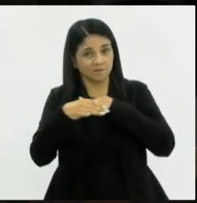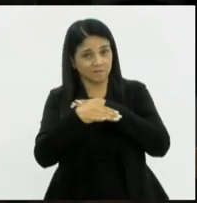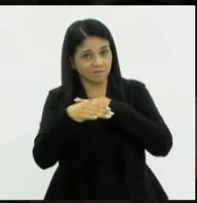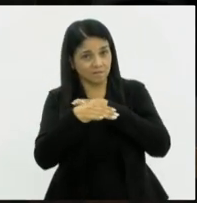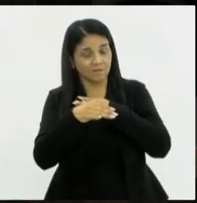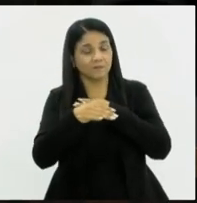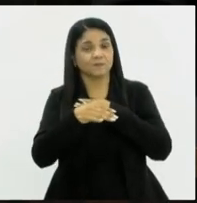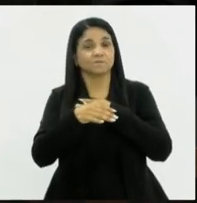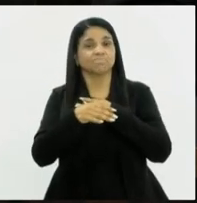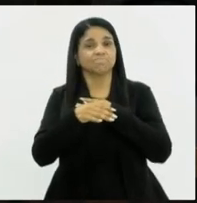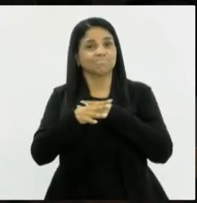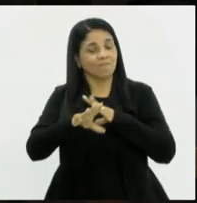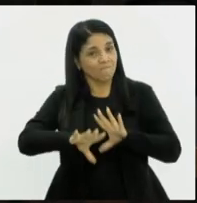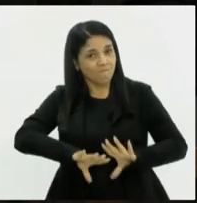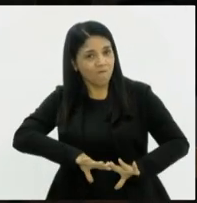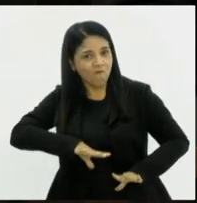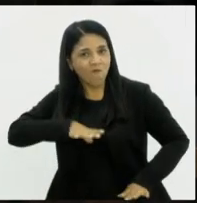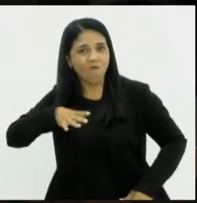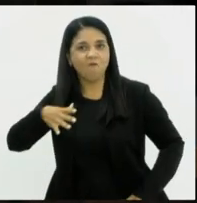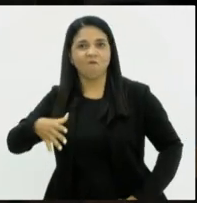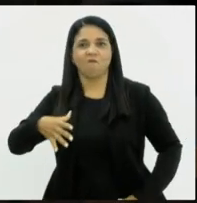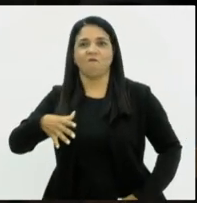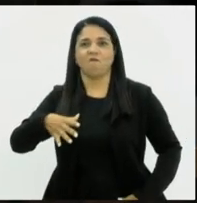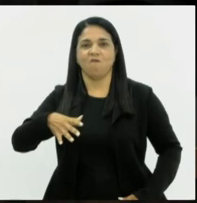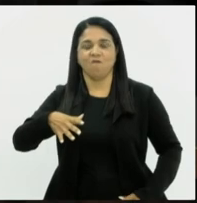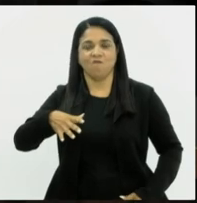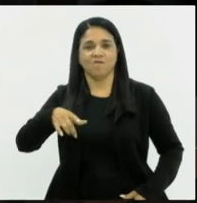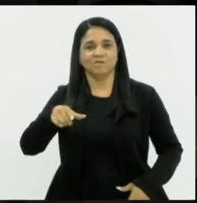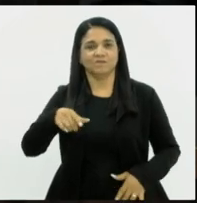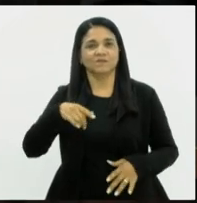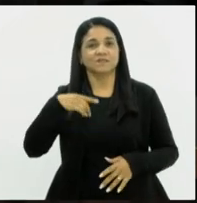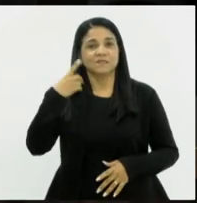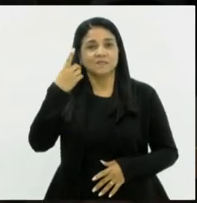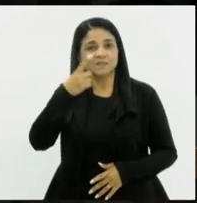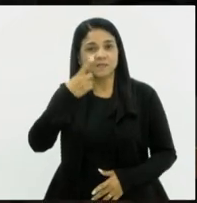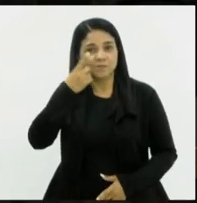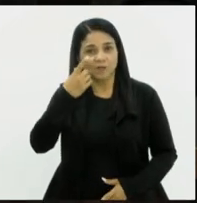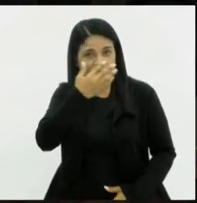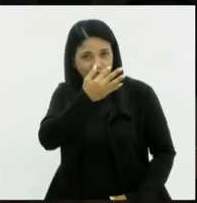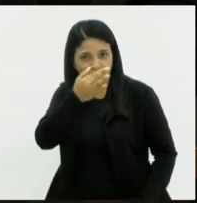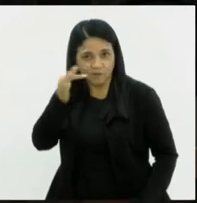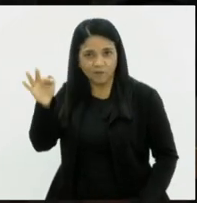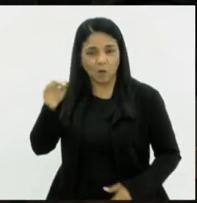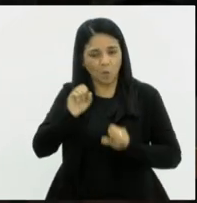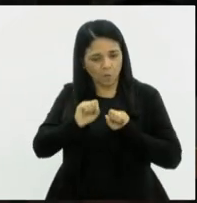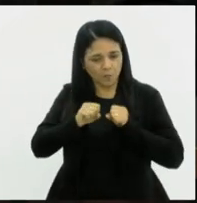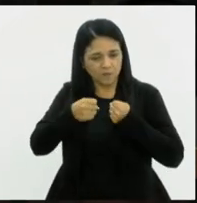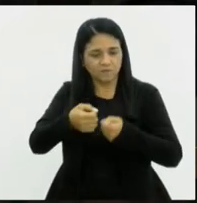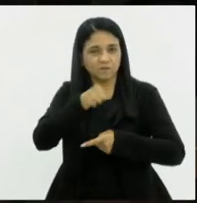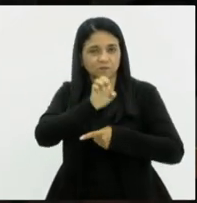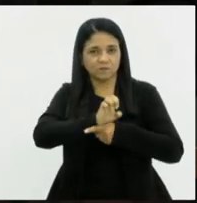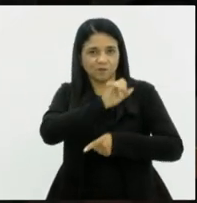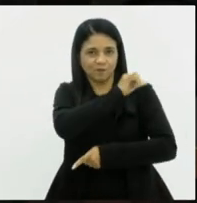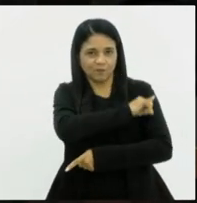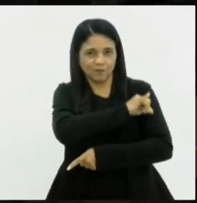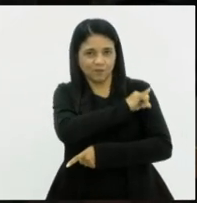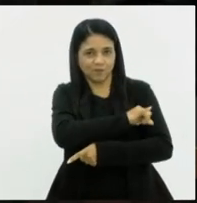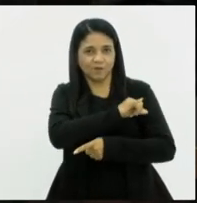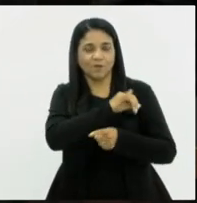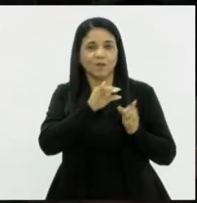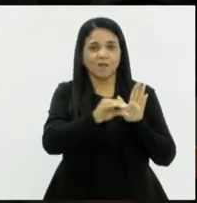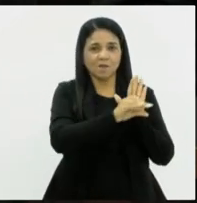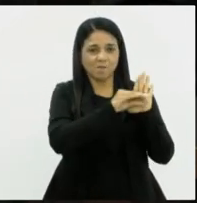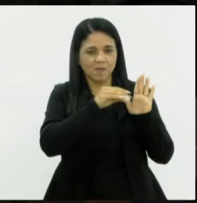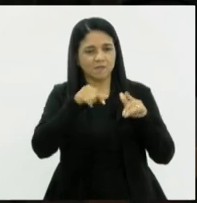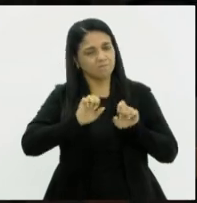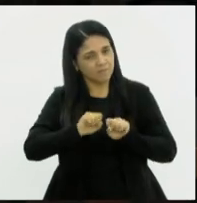foi corajoso, foi para deputado federal, para defender o nosso estado e trazer aqui emenda para o nosso estado.